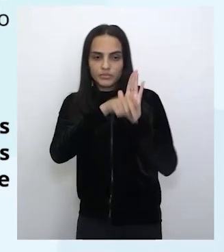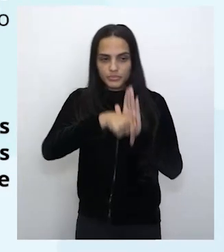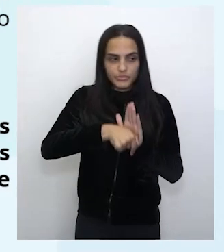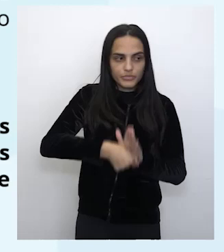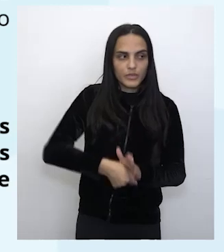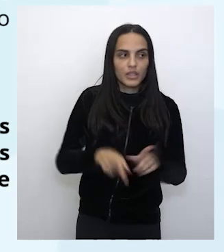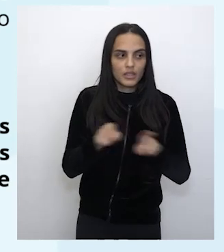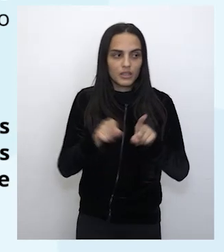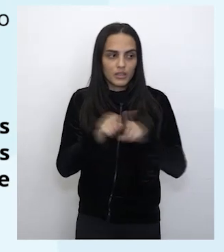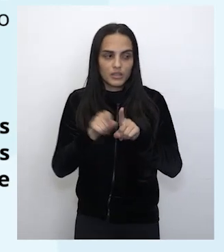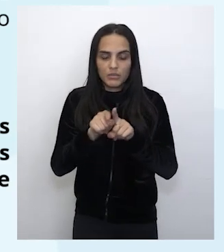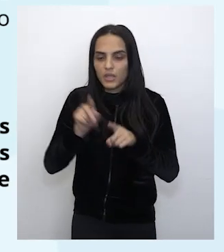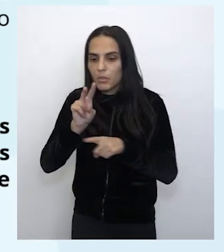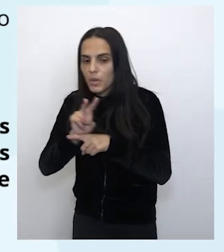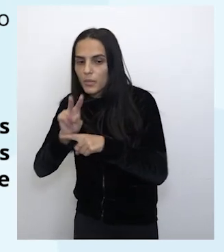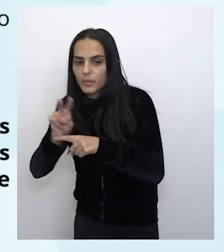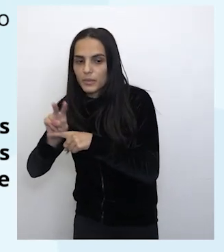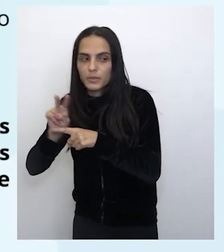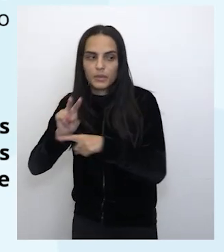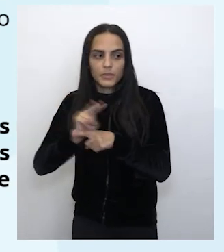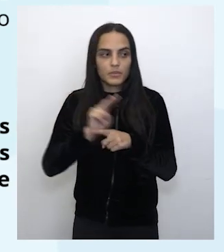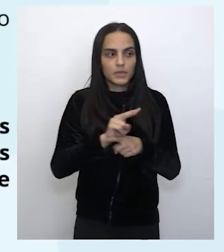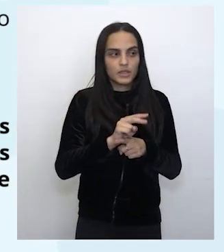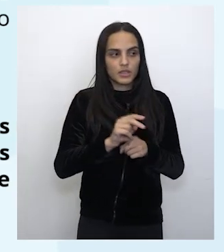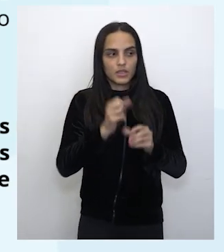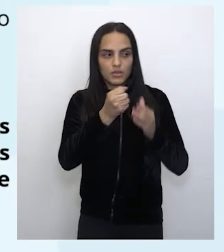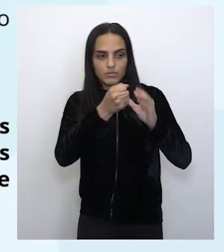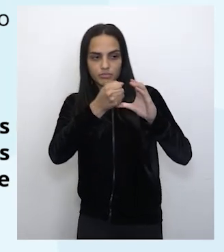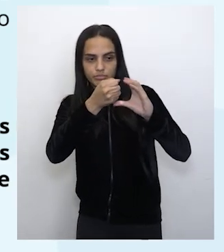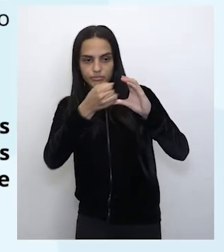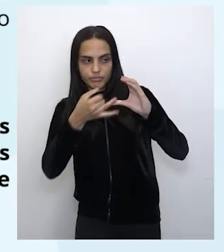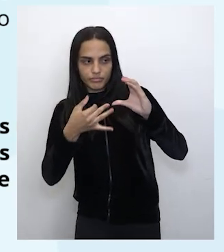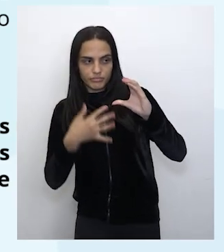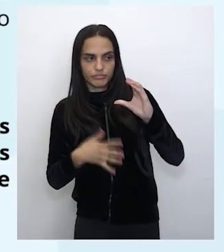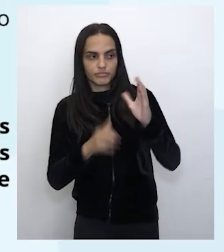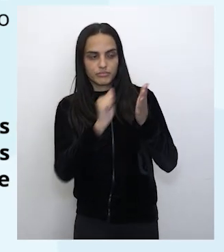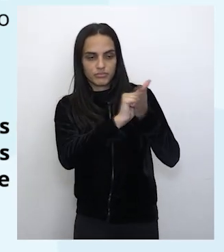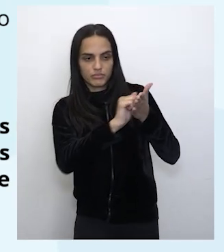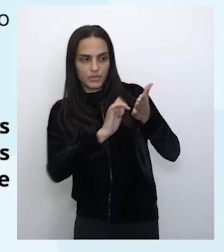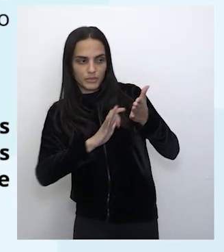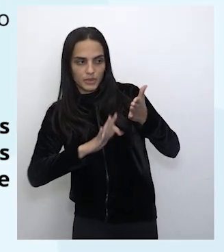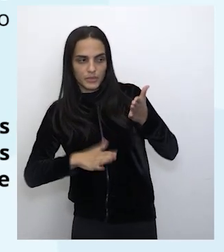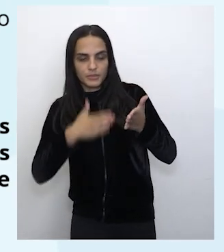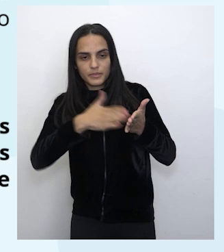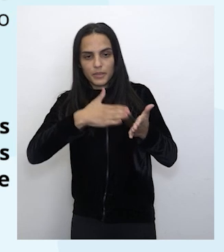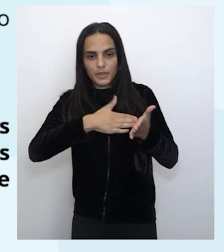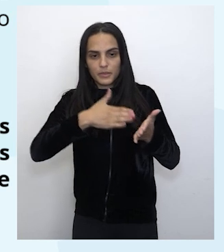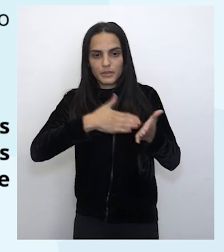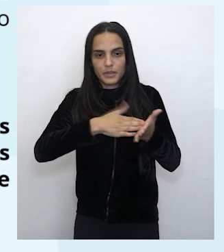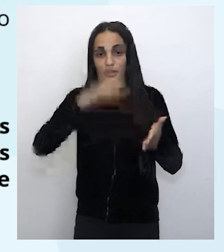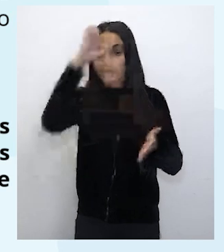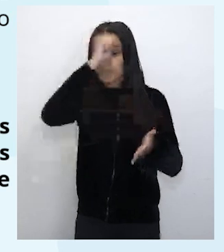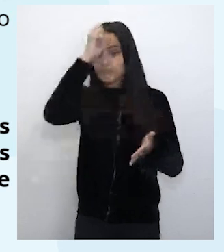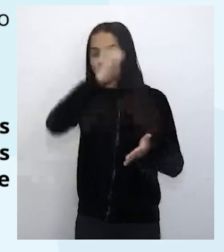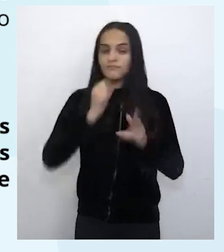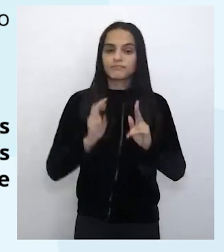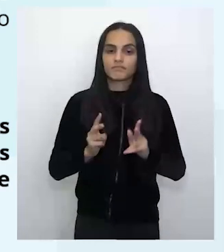as características do gênero textual a partir das atividades do caderno do aluno a aprender sempre.